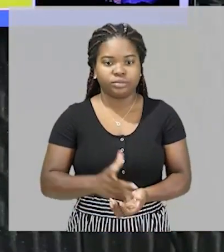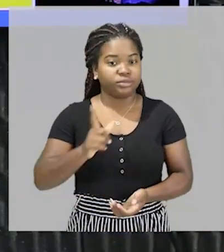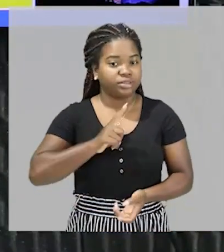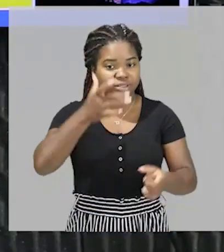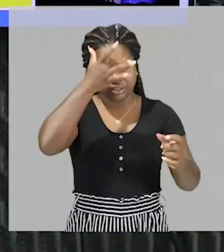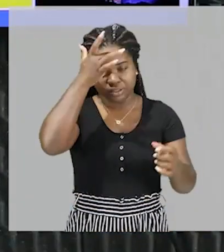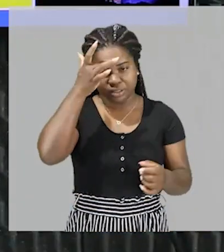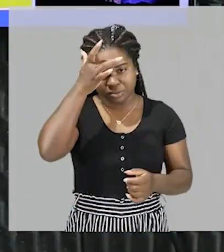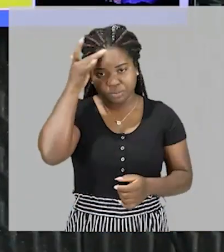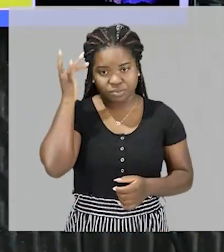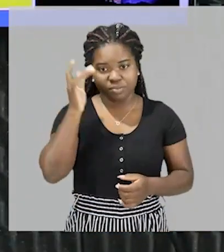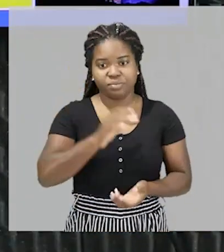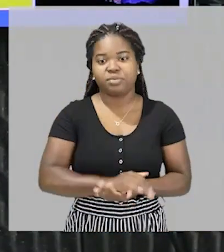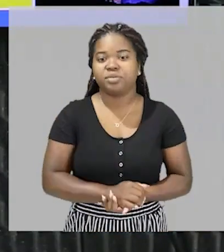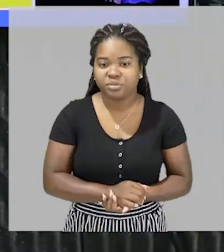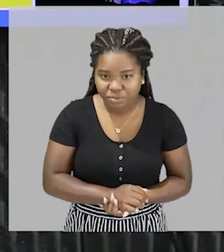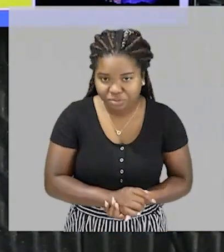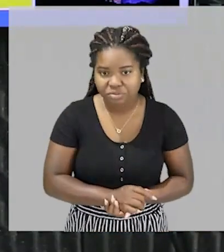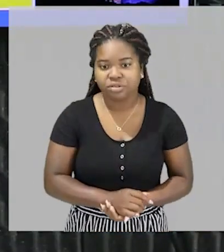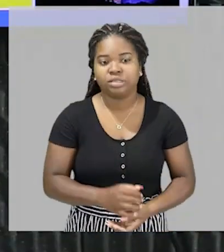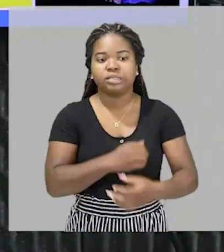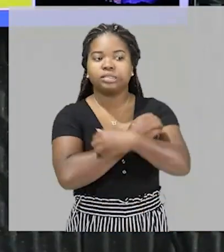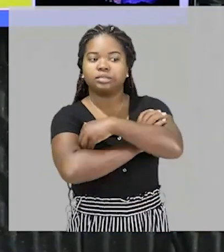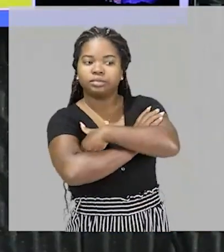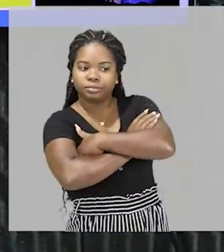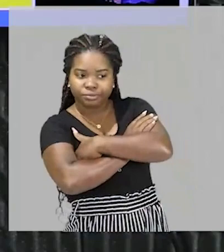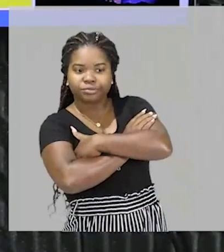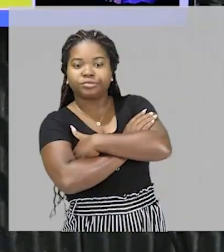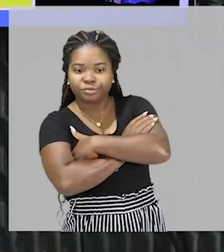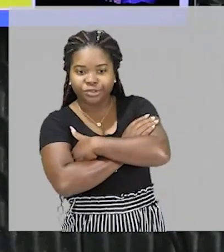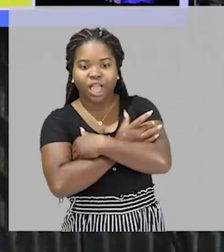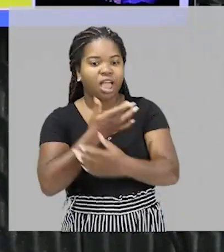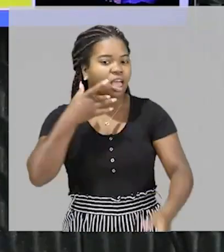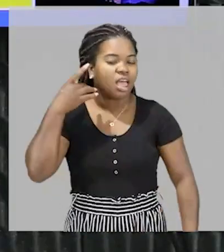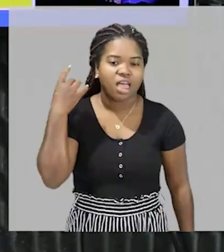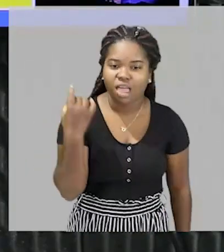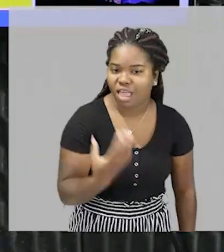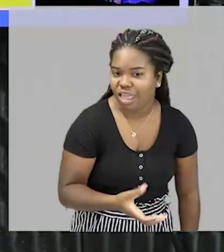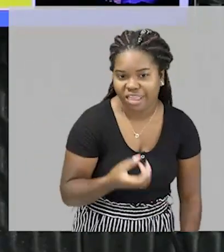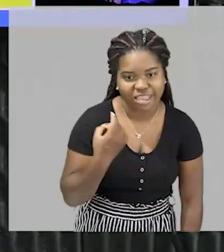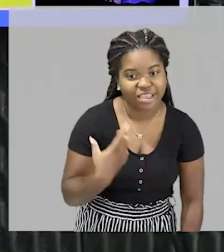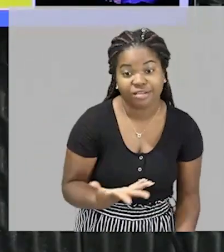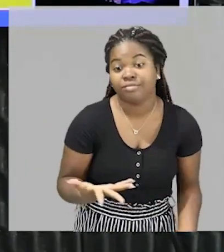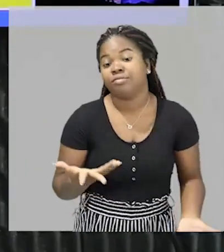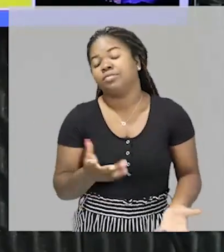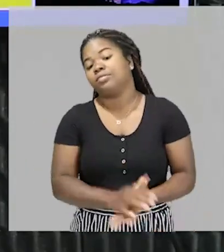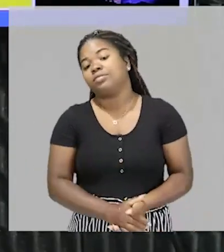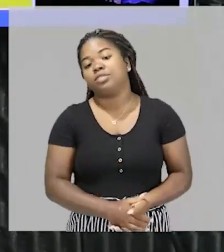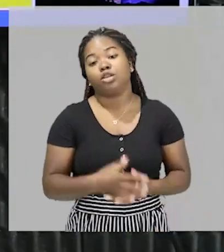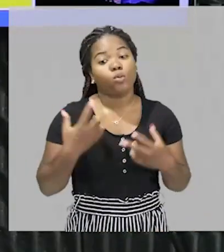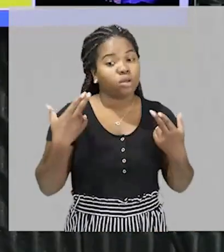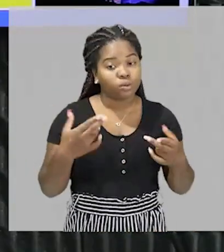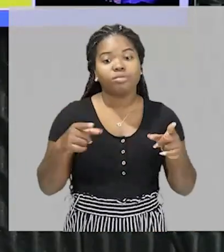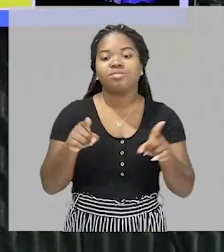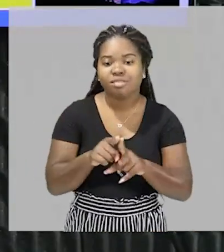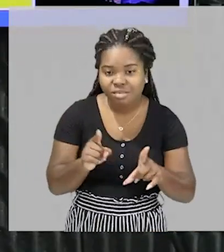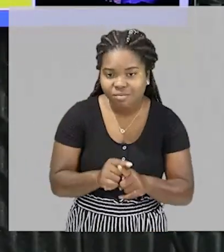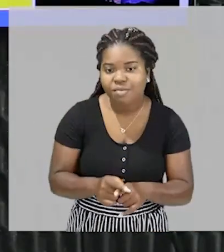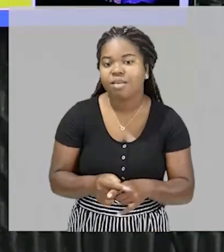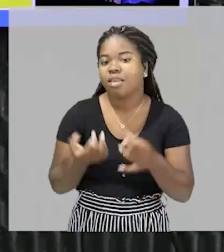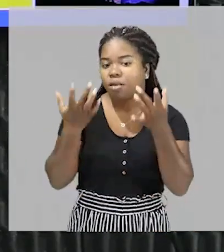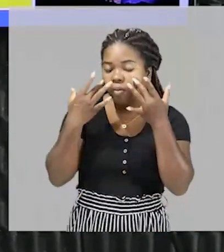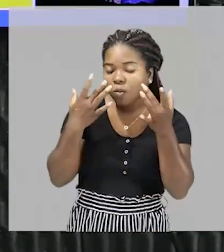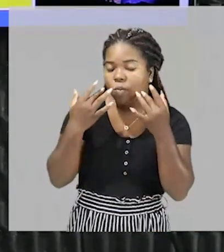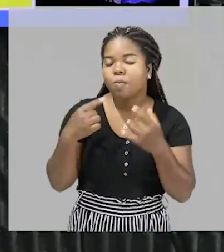aí soltam bem maranhense, égua doido, né? Pois é, mais ou menos esse tipo de situação. É um personagem, pra gente